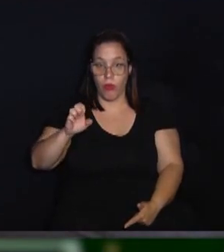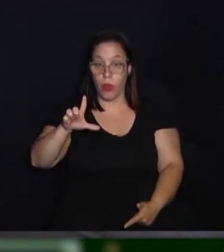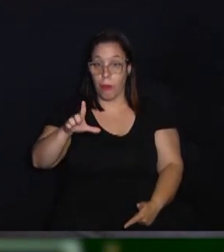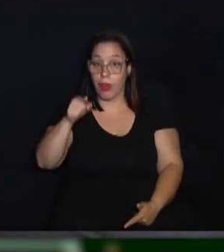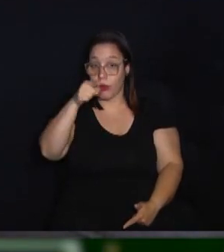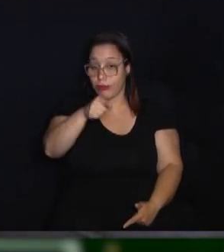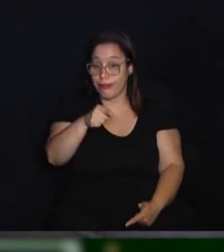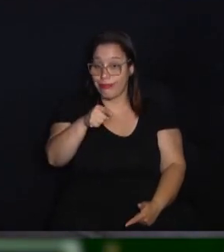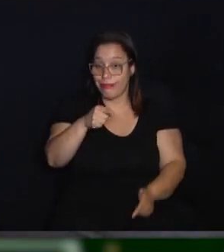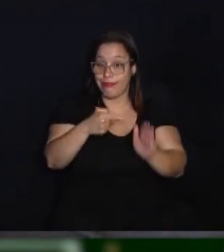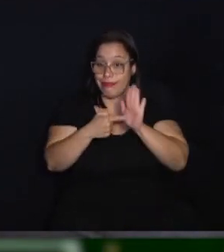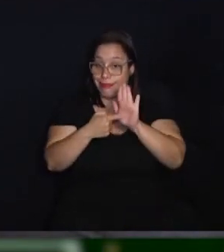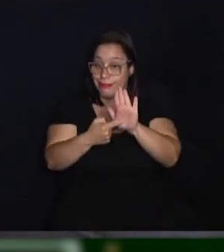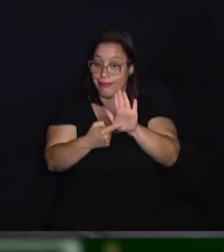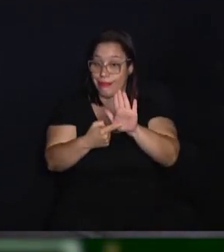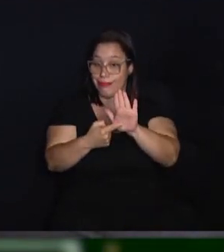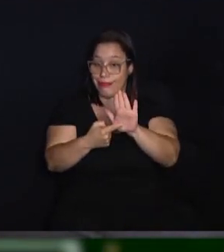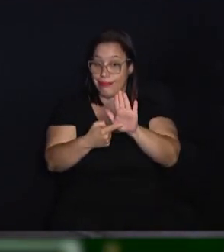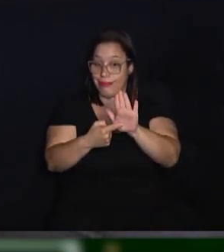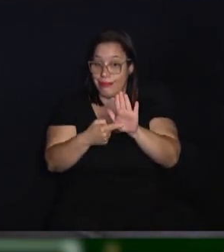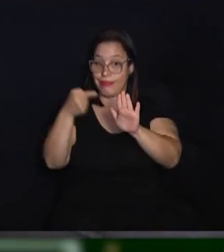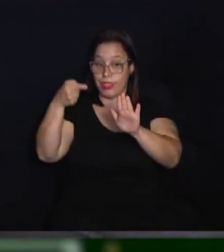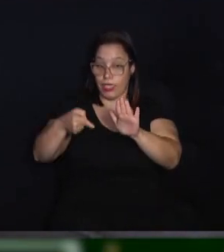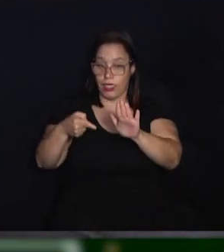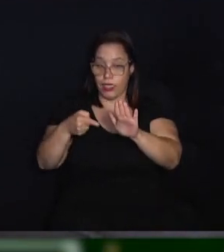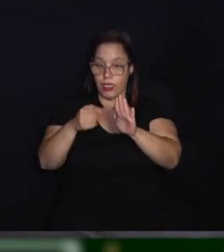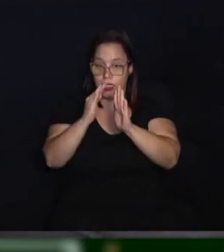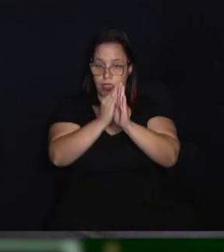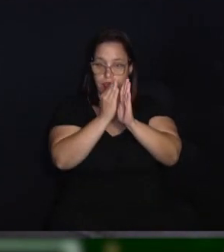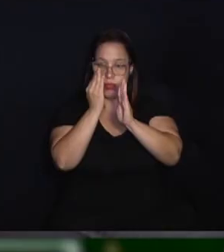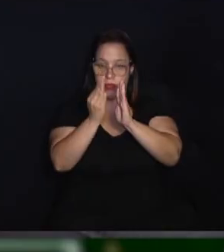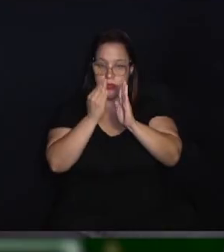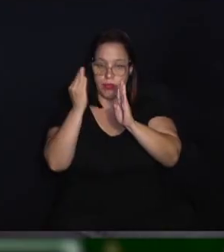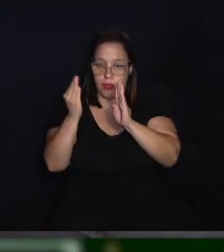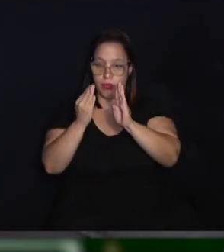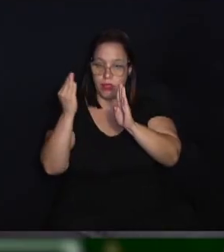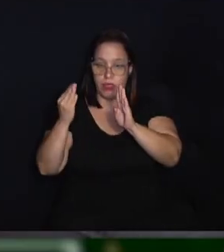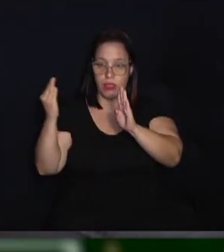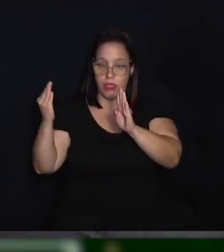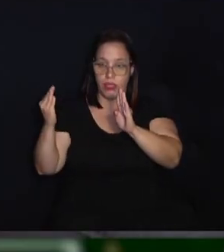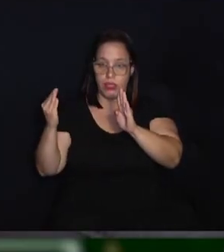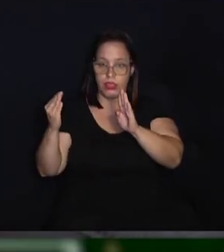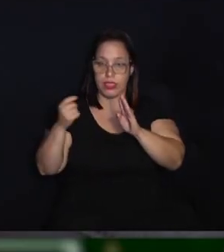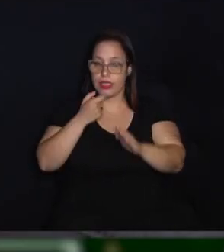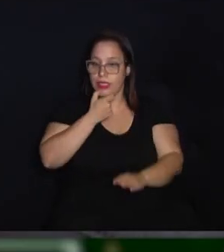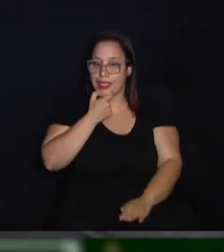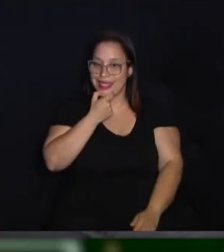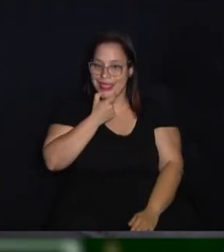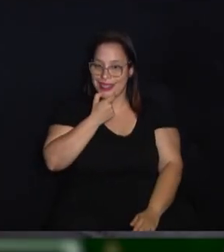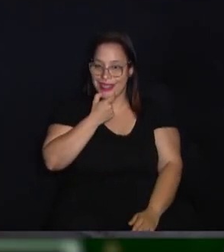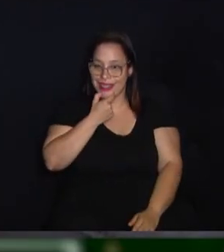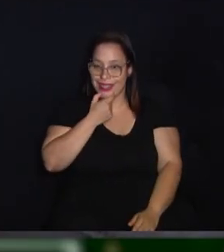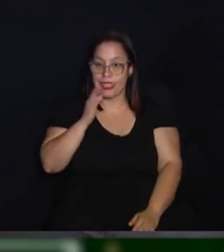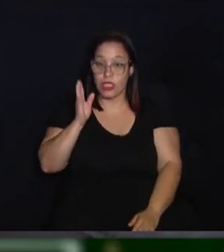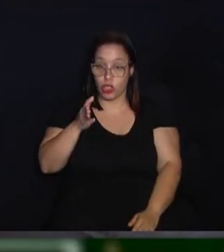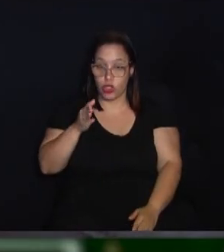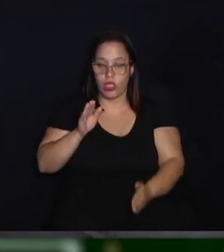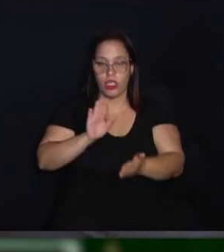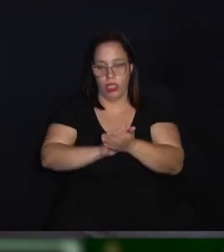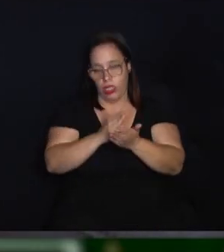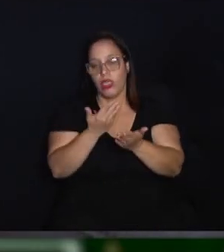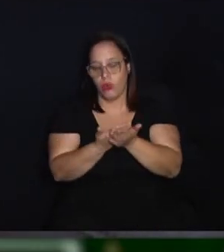Gurnah. A gente tem aqui na biblioteca a obra no original, em inglês, mas o Gurnah já tem tradução,